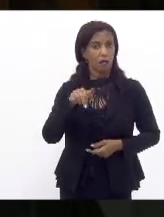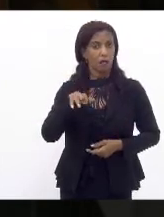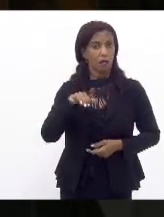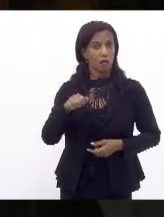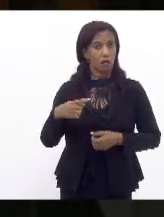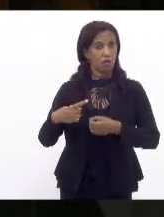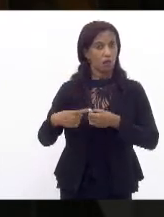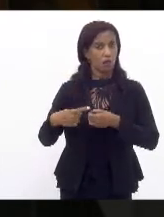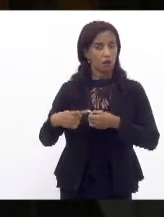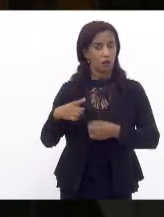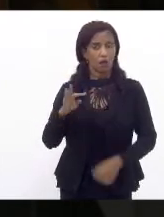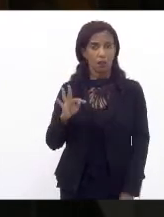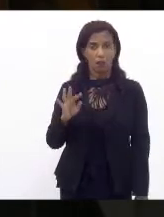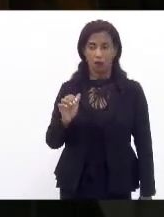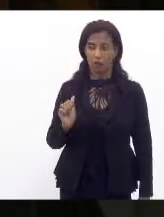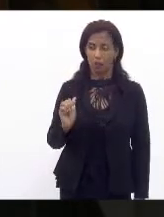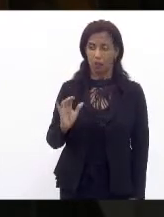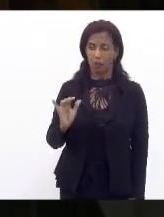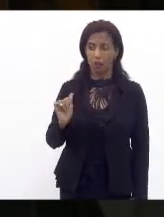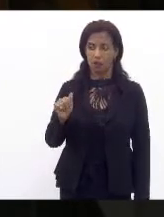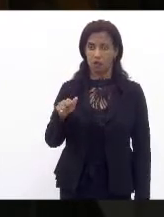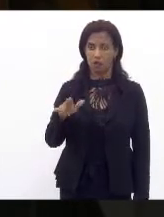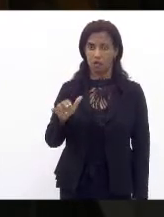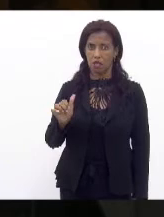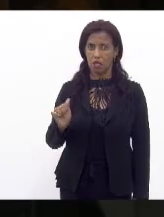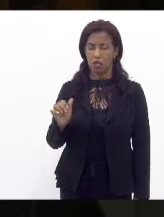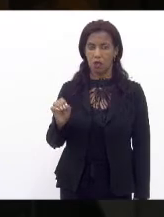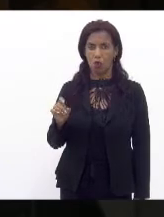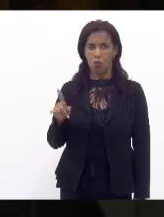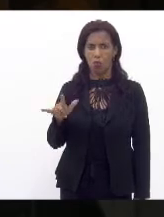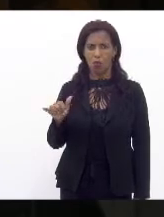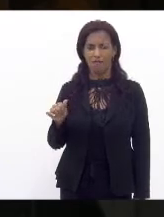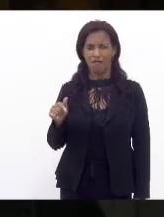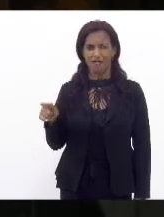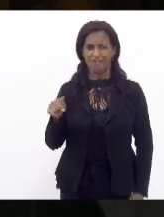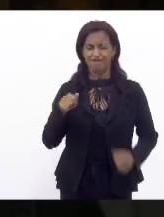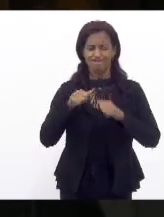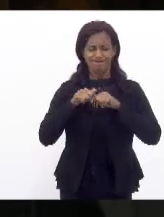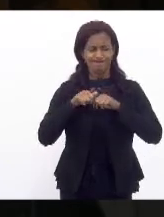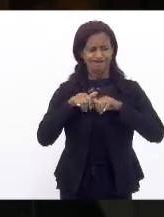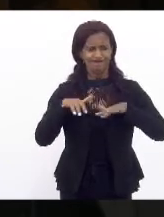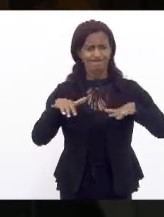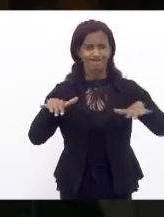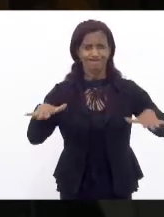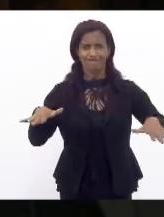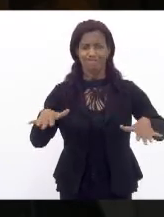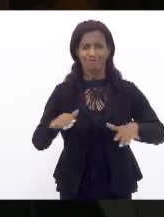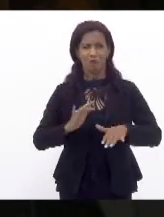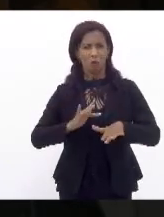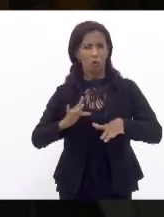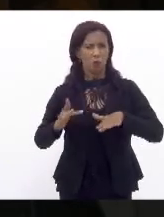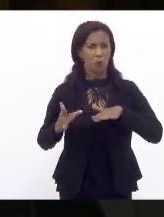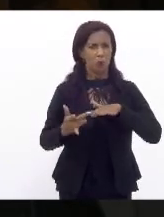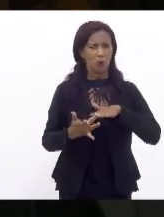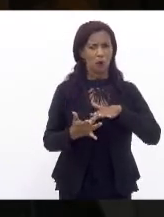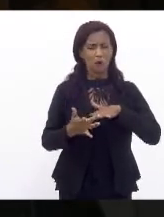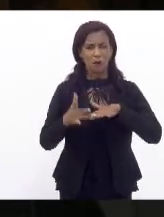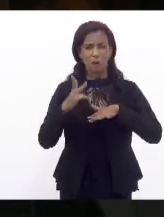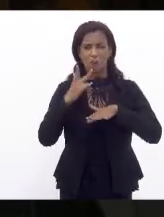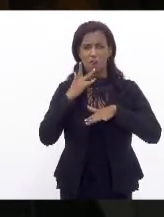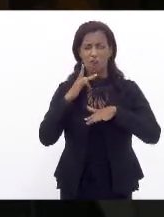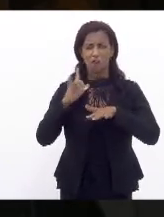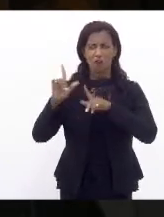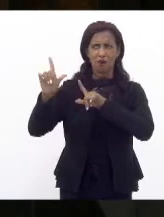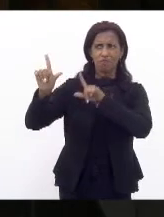a senhora Tassiana Oliveira. O fato ganhou a mídia desse estado, foi repercutido nos grandes meios